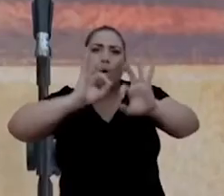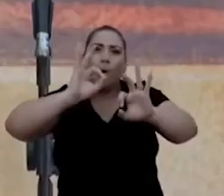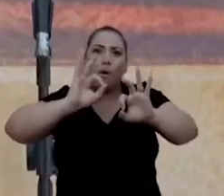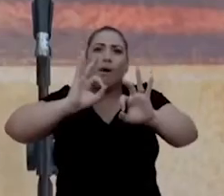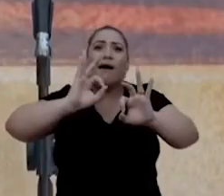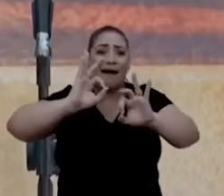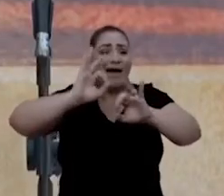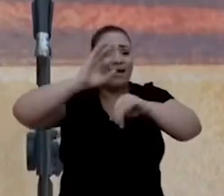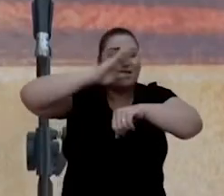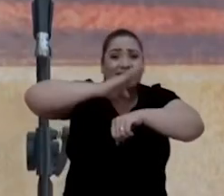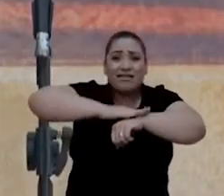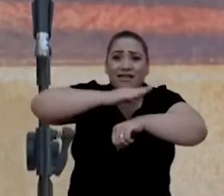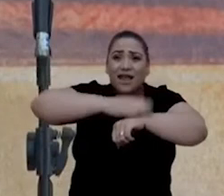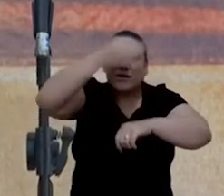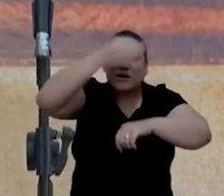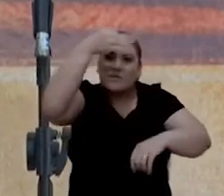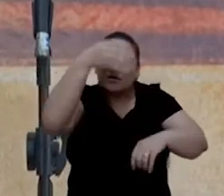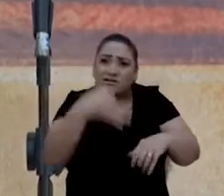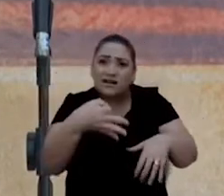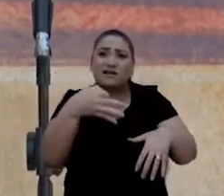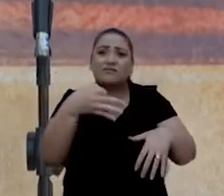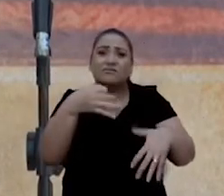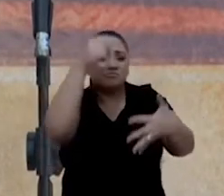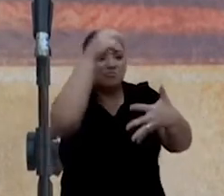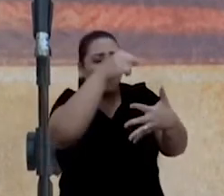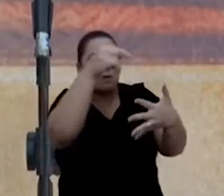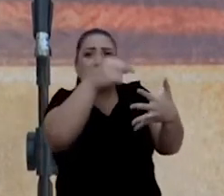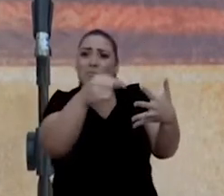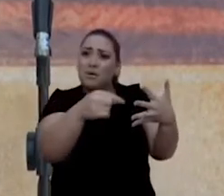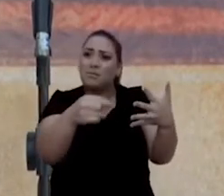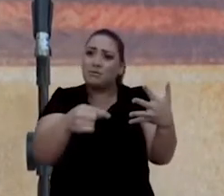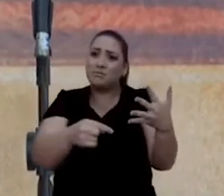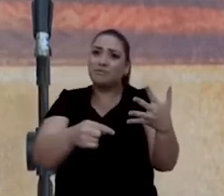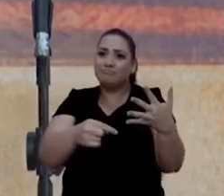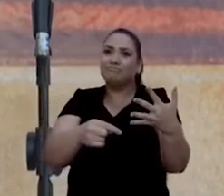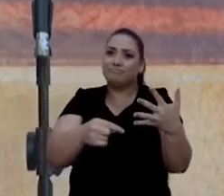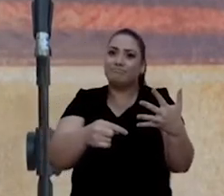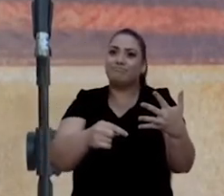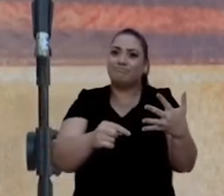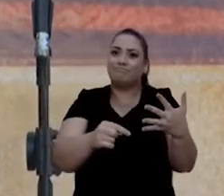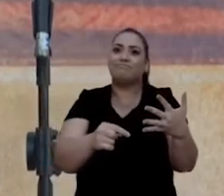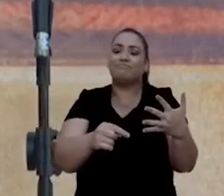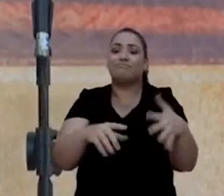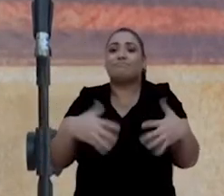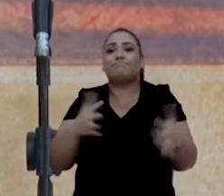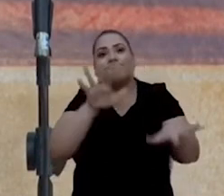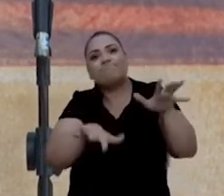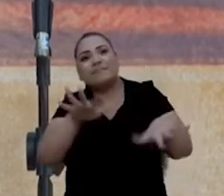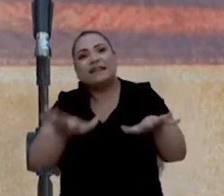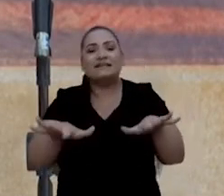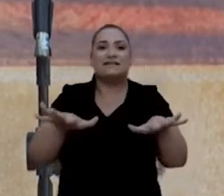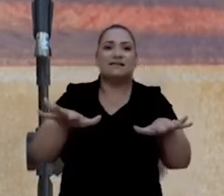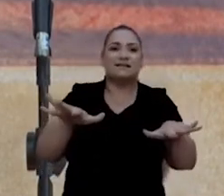Sol Oi e ele faz você passar por essas diversas estações da vida